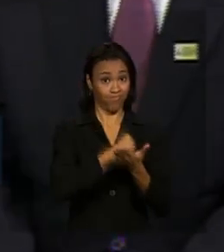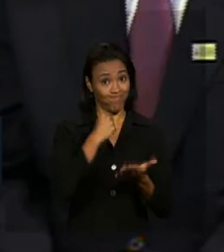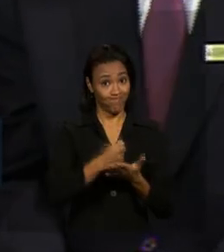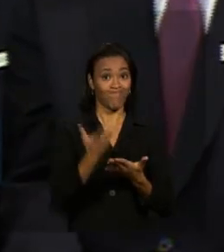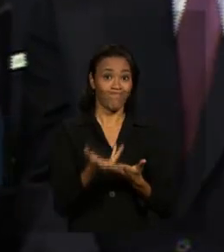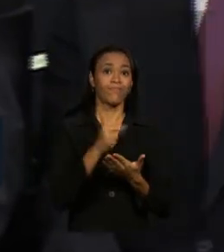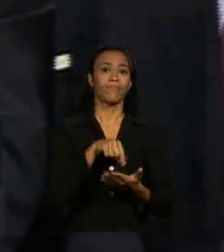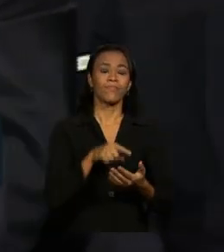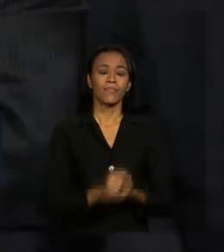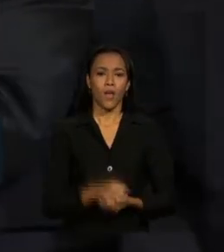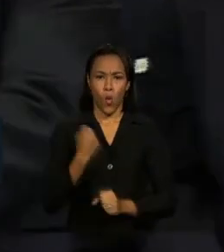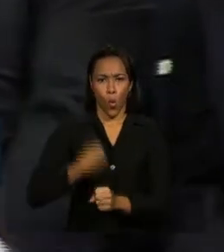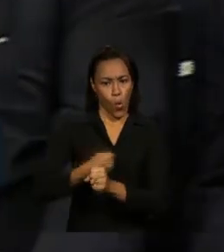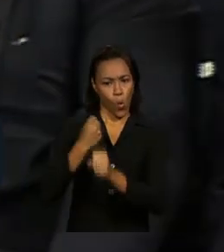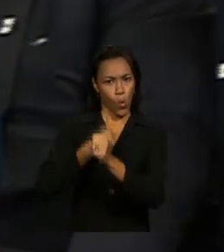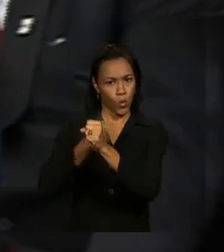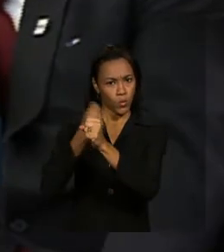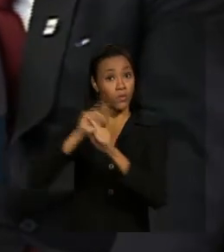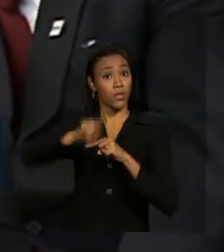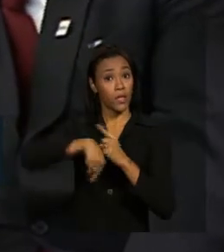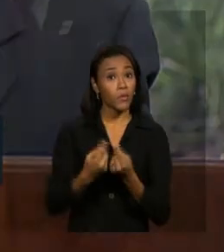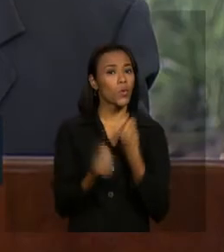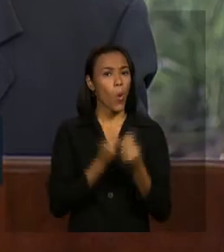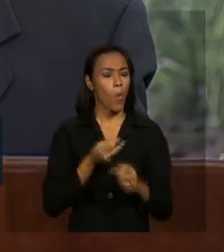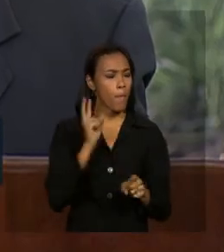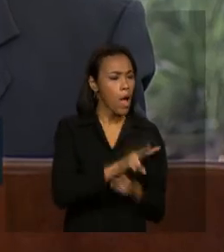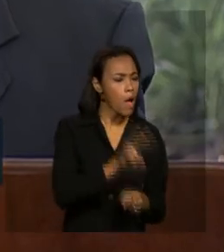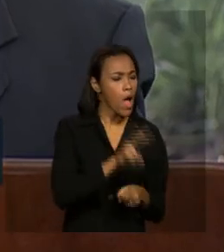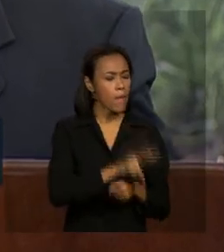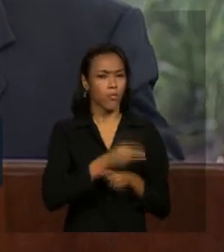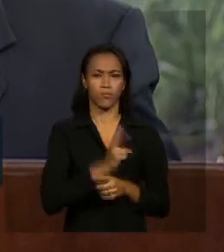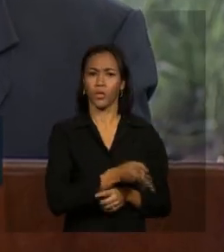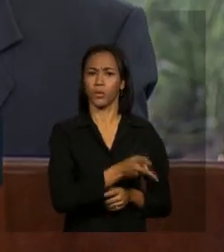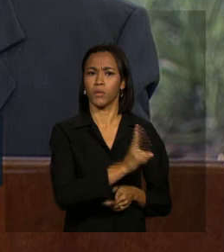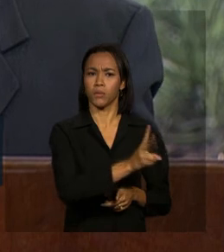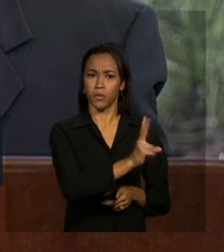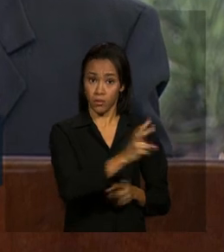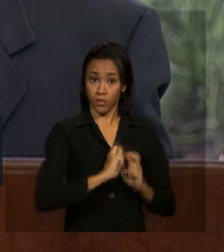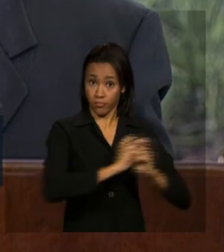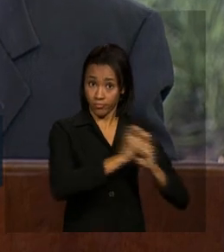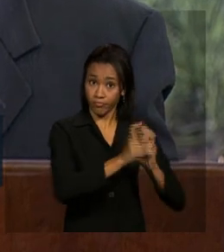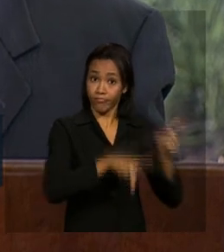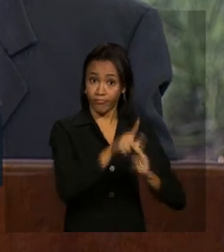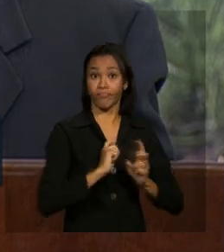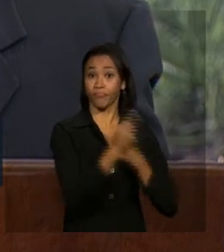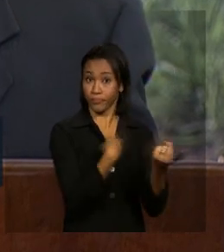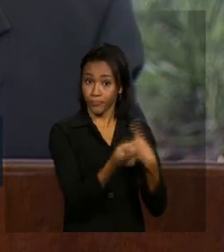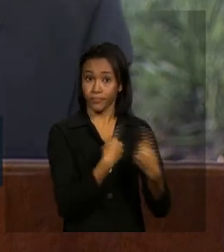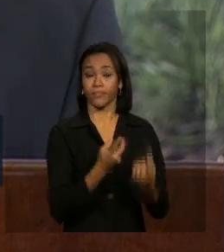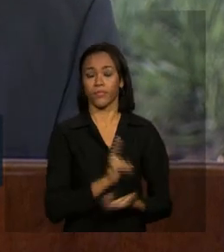construção e a manutenção bem como a operação desses trechos Ferroviários